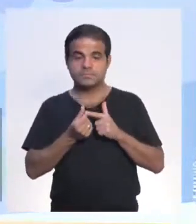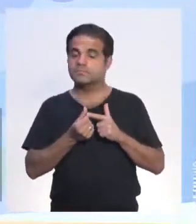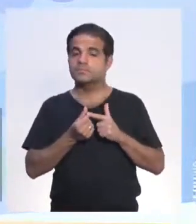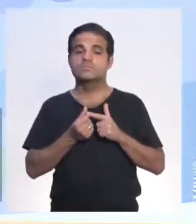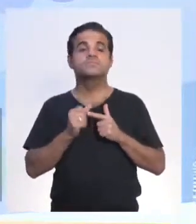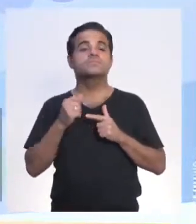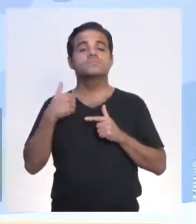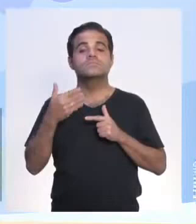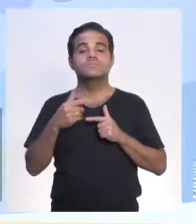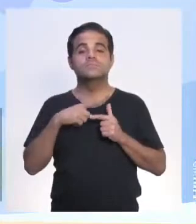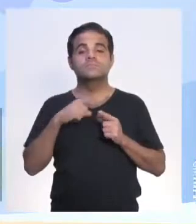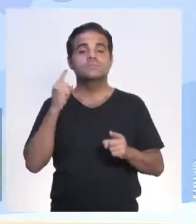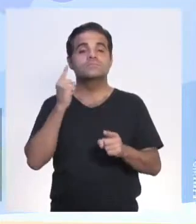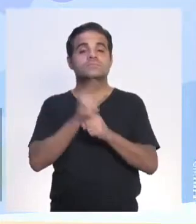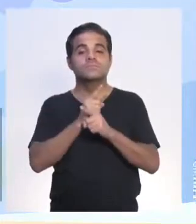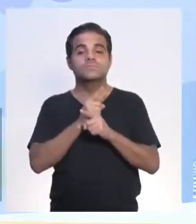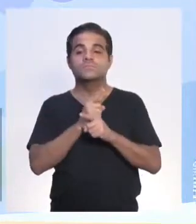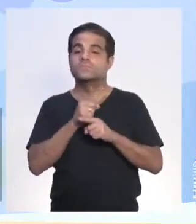aí, você deve ter encontrado esse número.